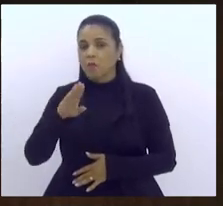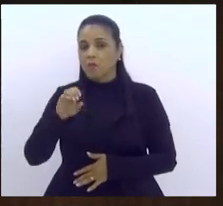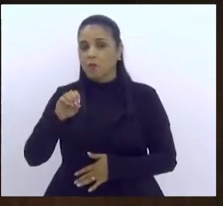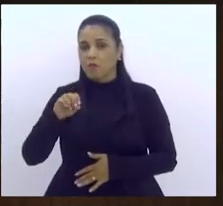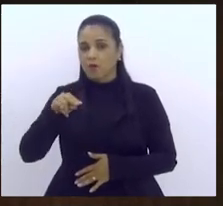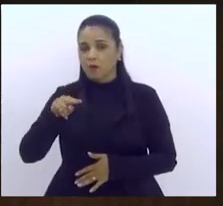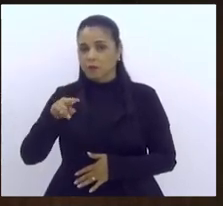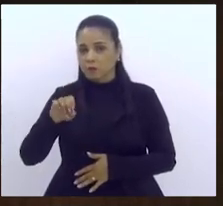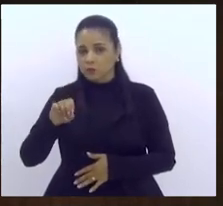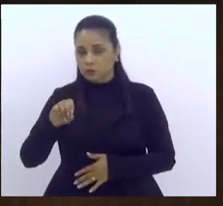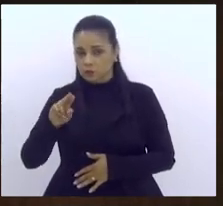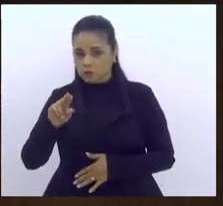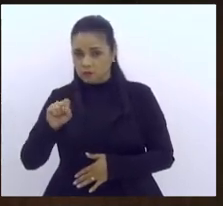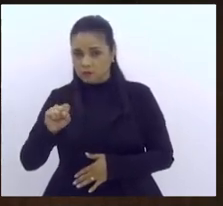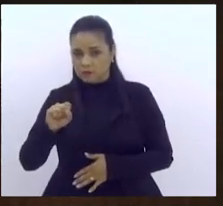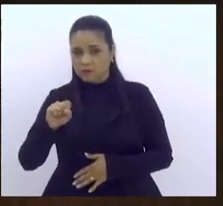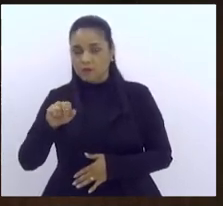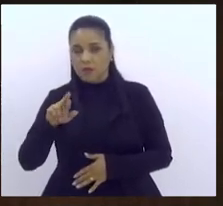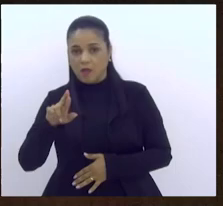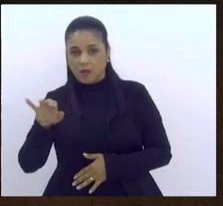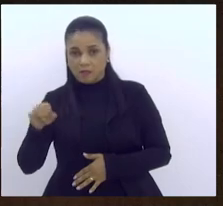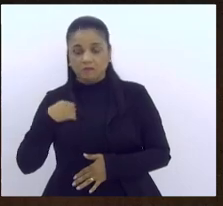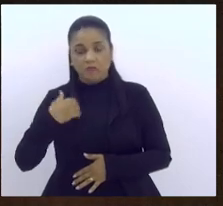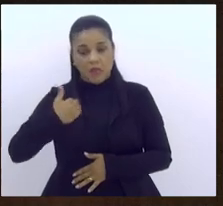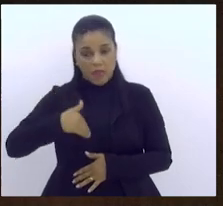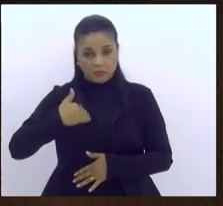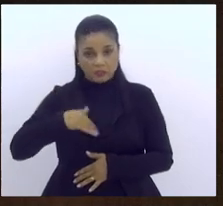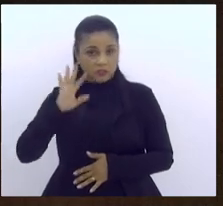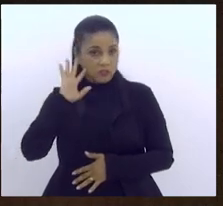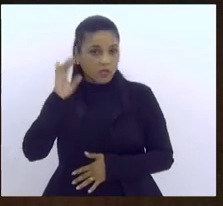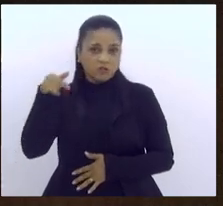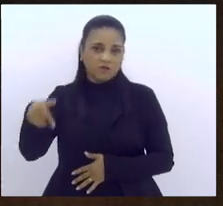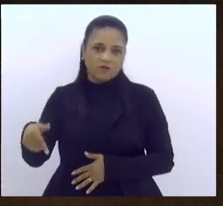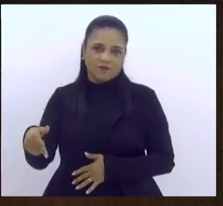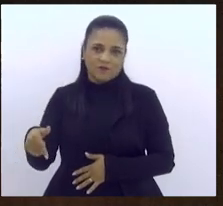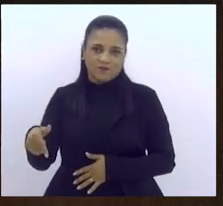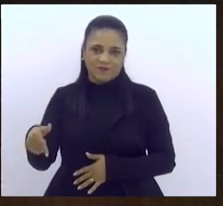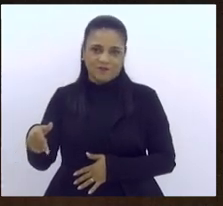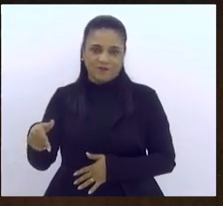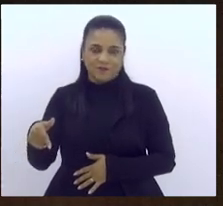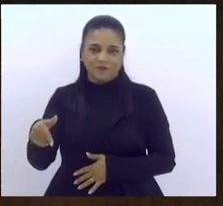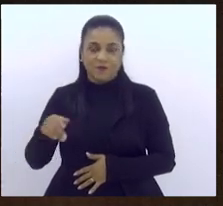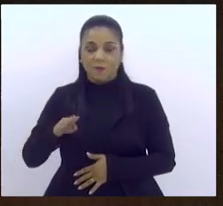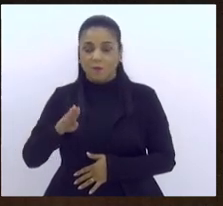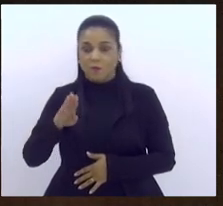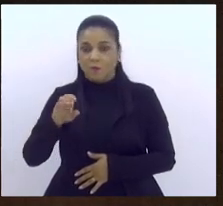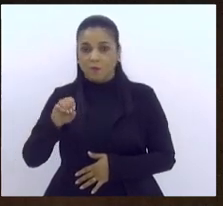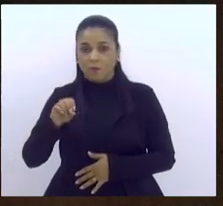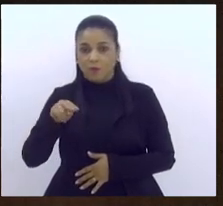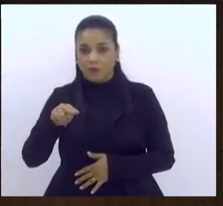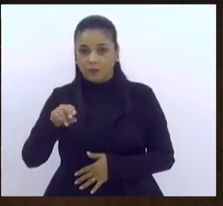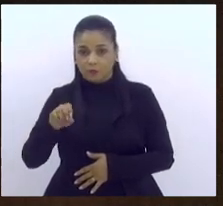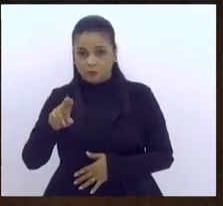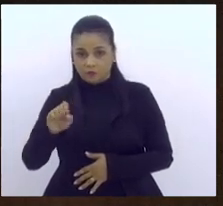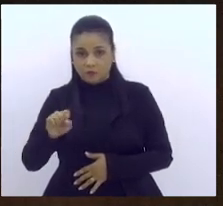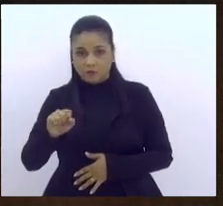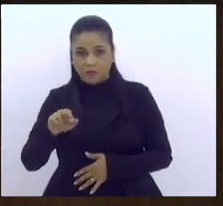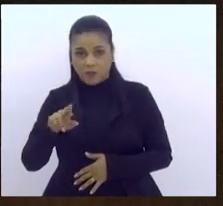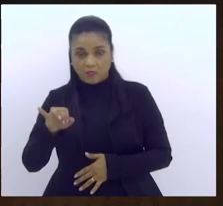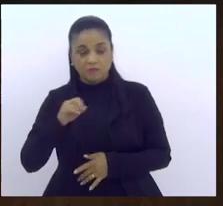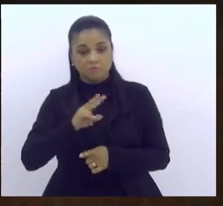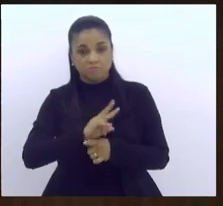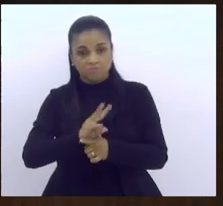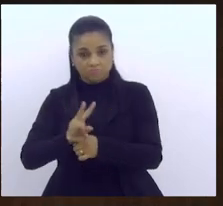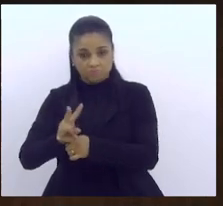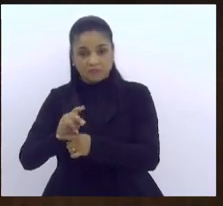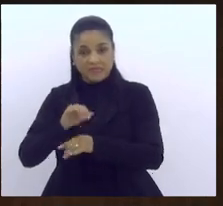econômico que vive a Argentina hoje, eles resolveram que Buenos Aires deveria ser preservado. E a cada esquina